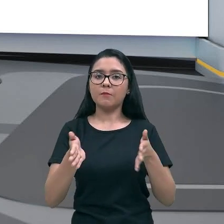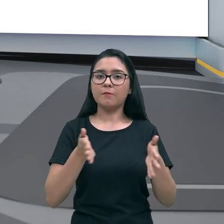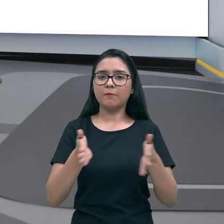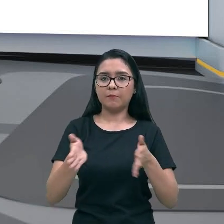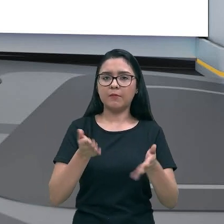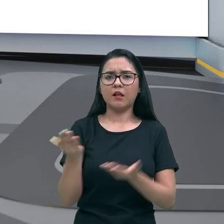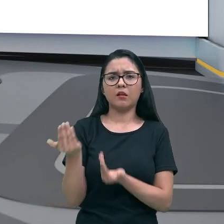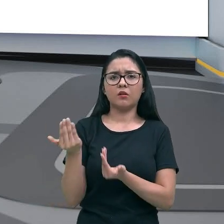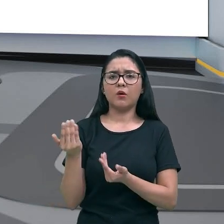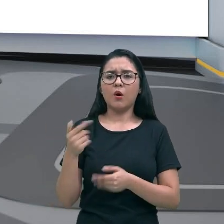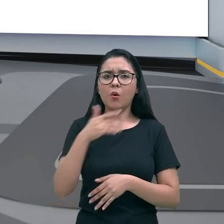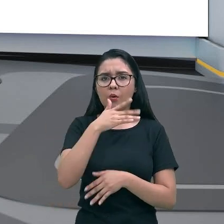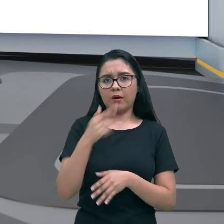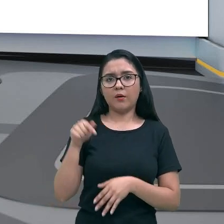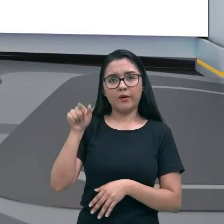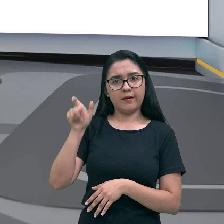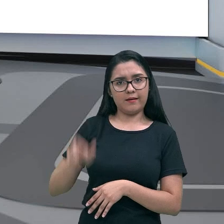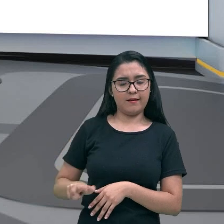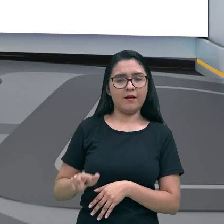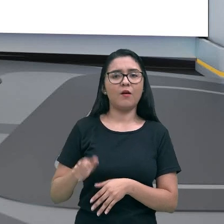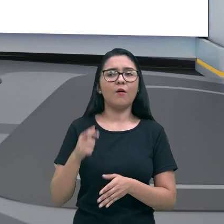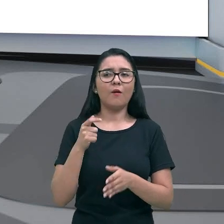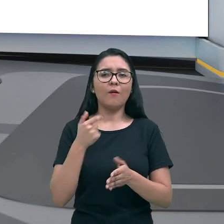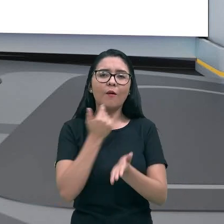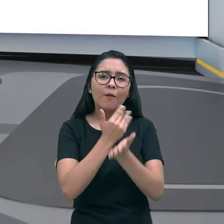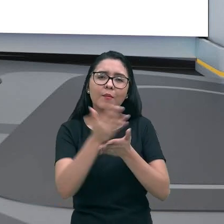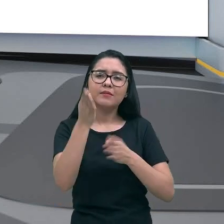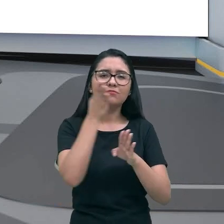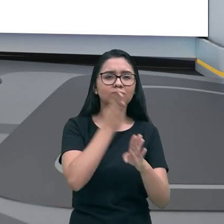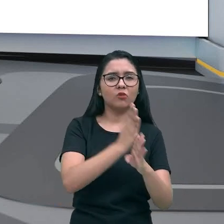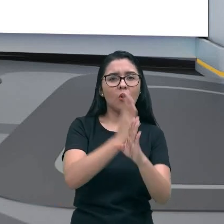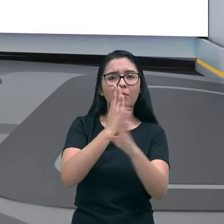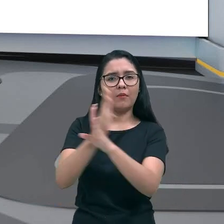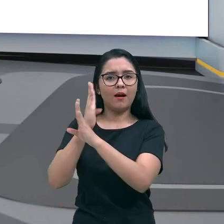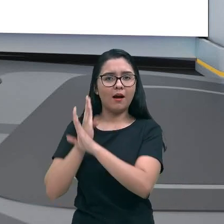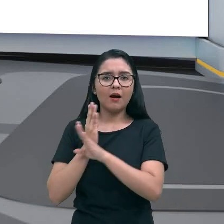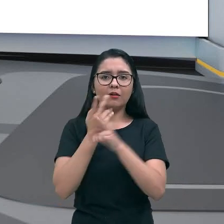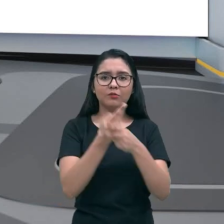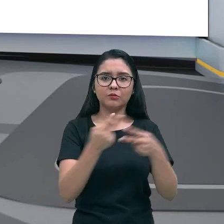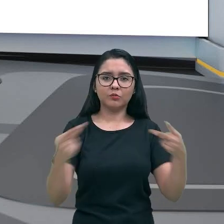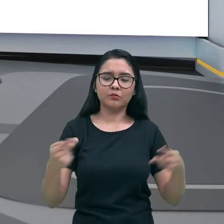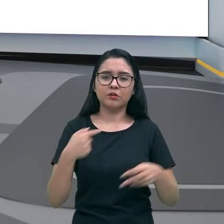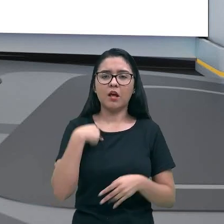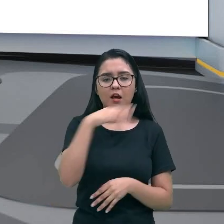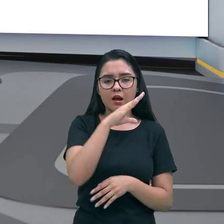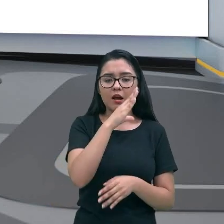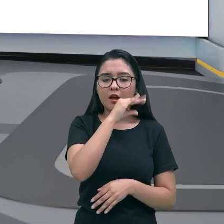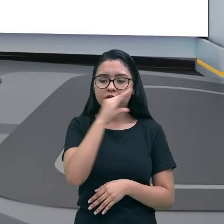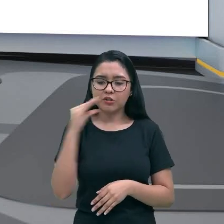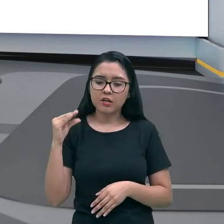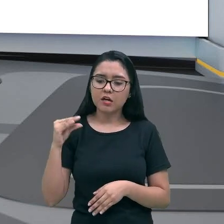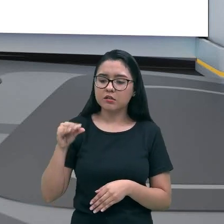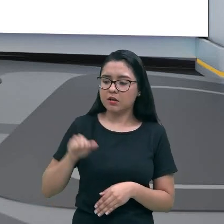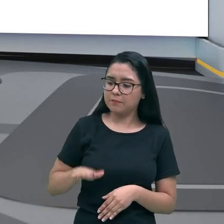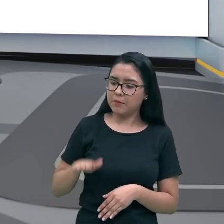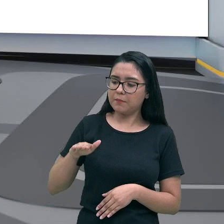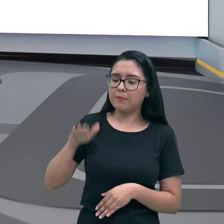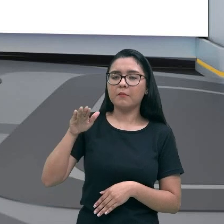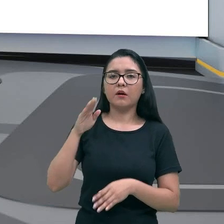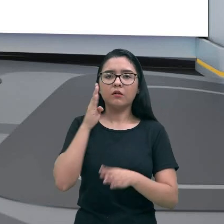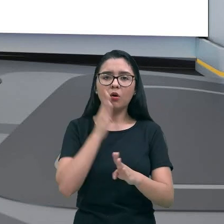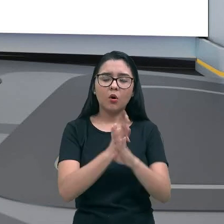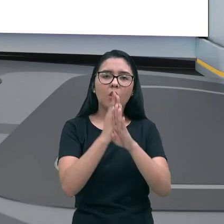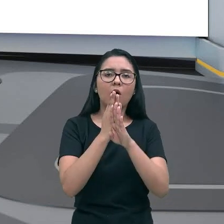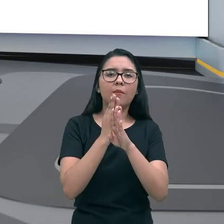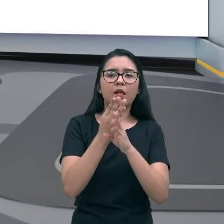muitas descobertas, né? A nossa vida, ela é repleta de descobertas. Desde criança, as crianças descobrem o tato,